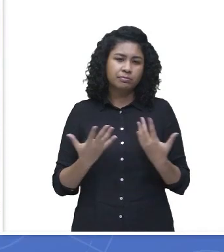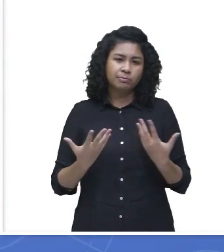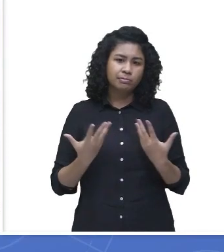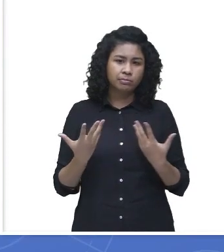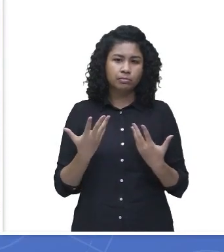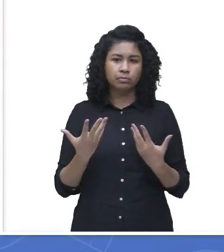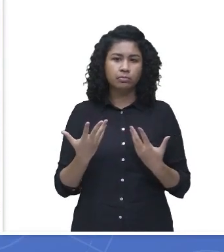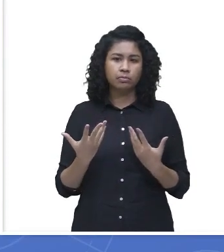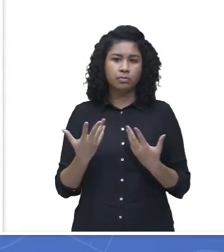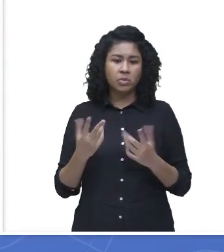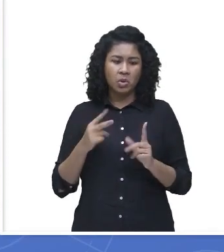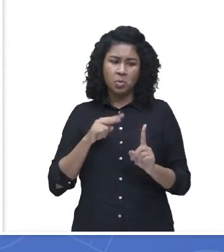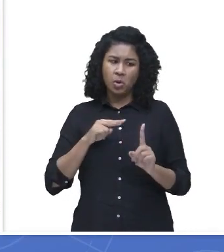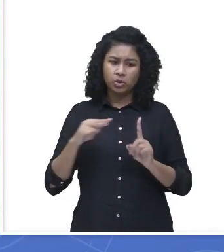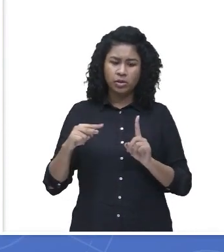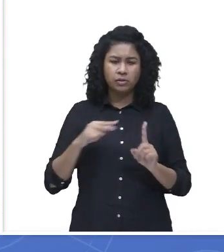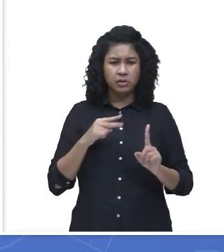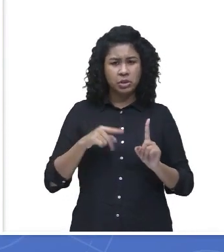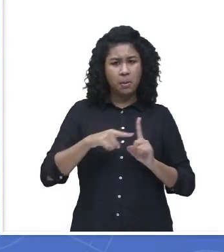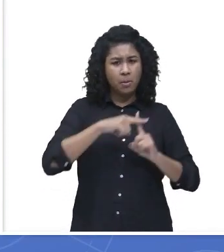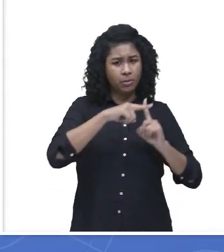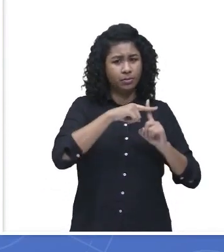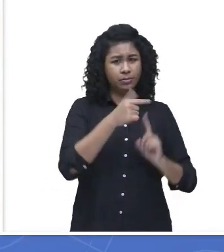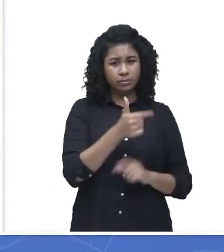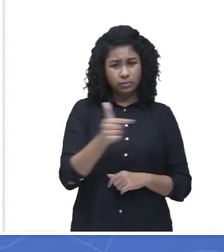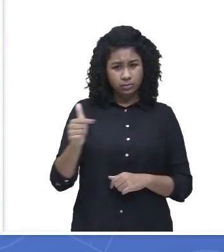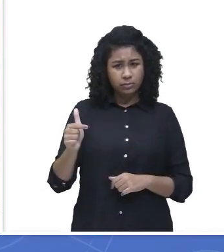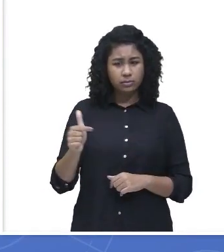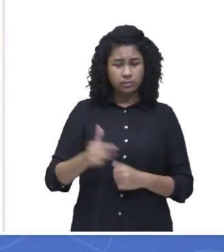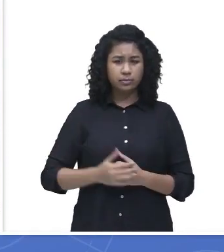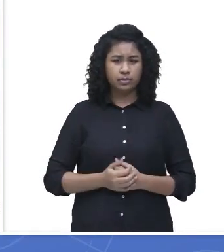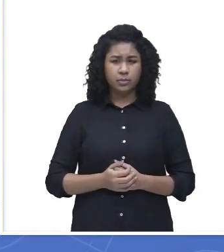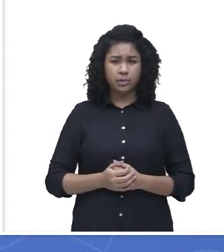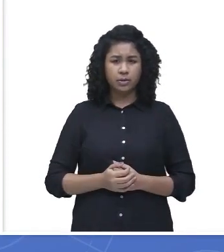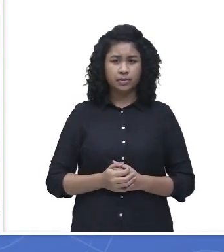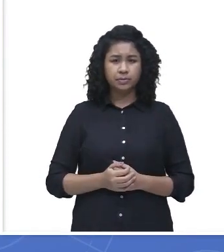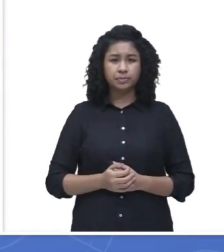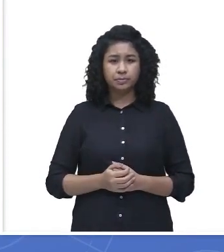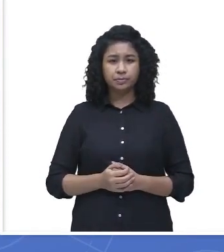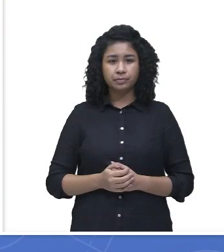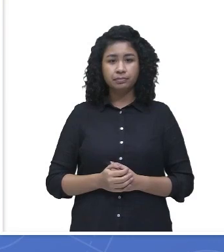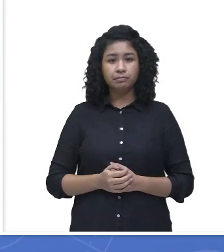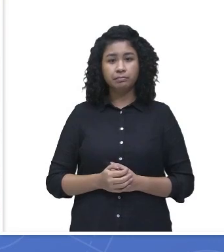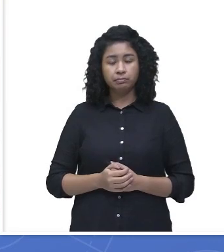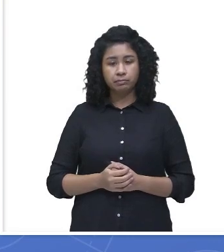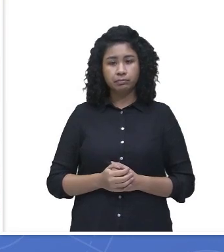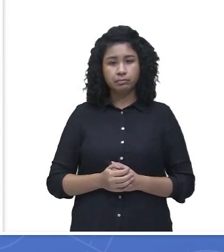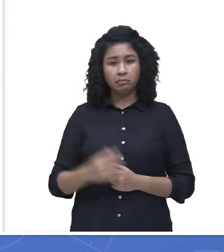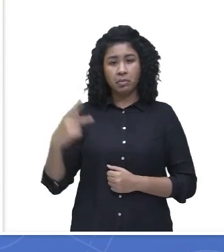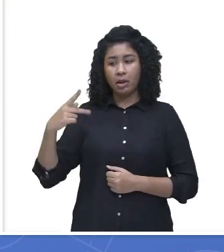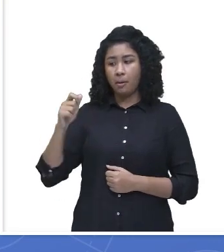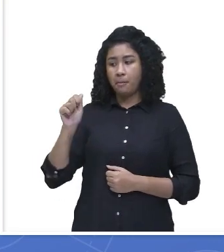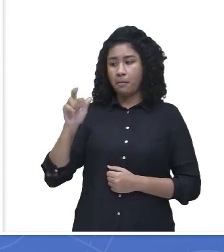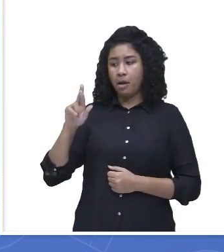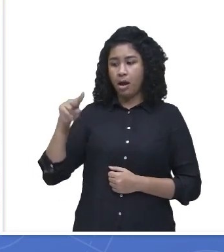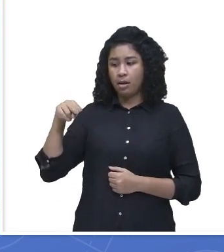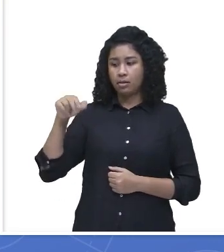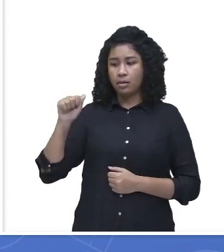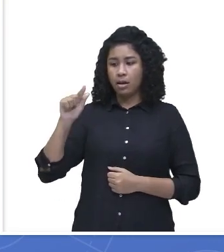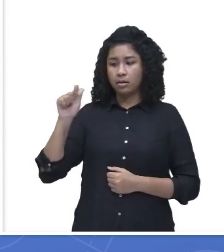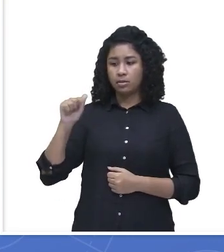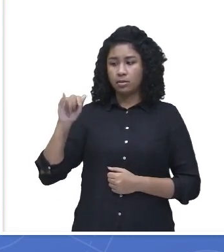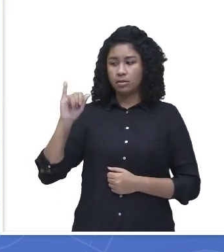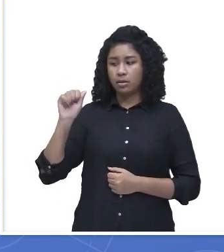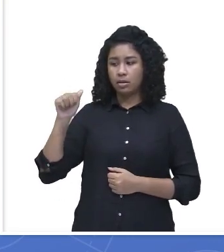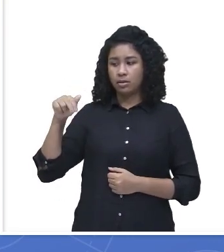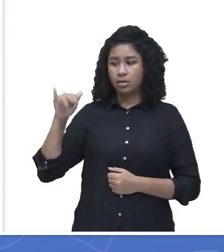naquele período. Né? A gente lembra que o parnasianismo é exatamente aquela escola literária que vai primar pela arte, né? Arte